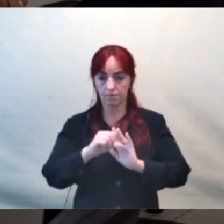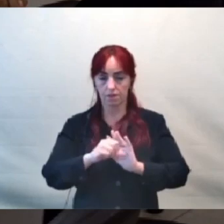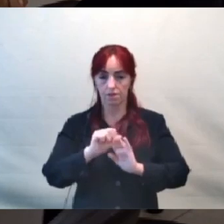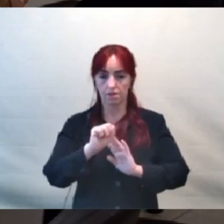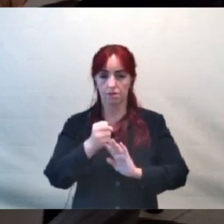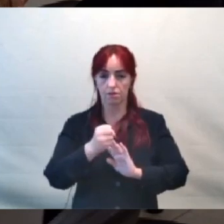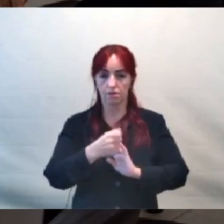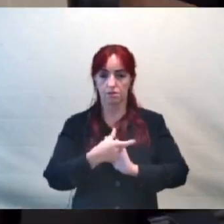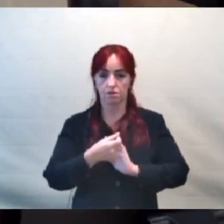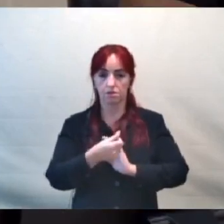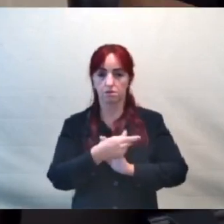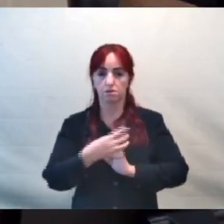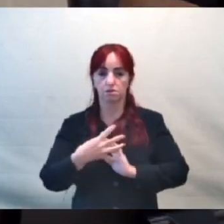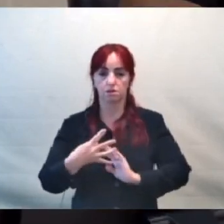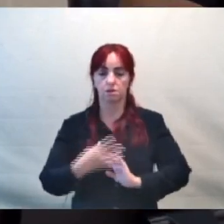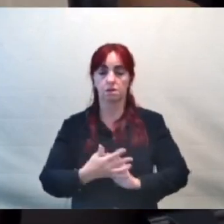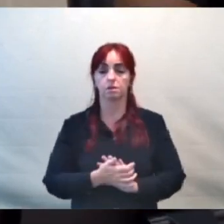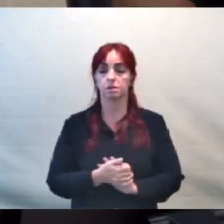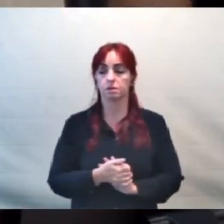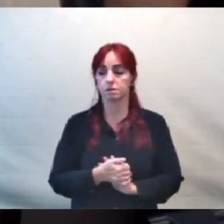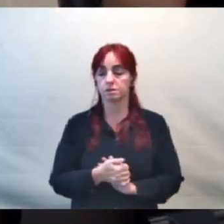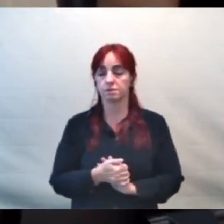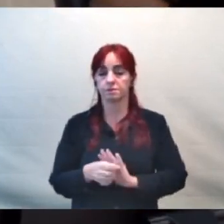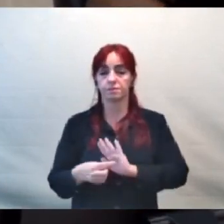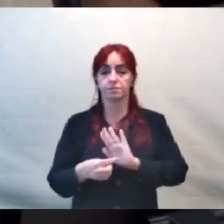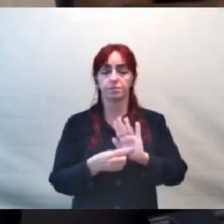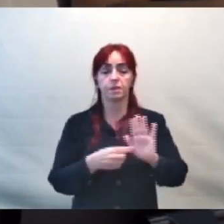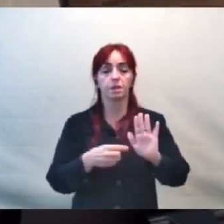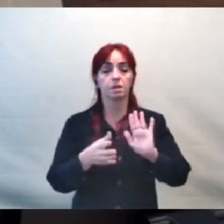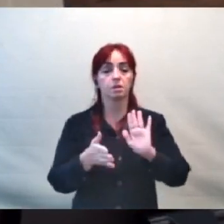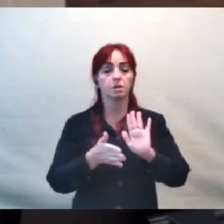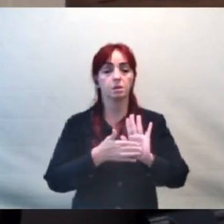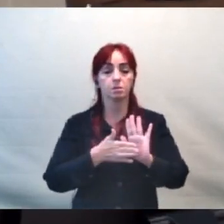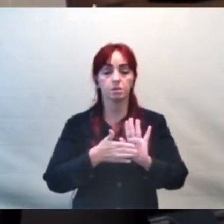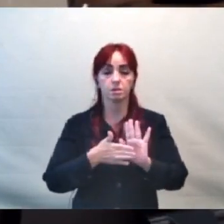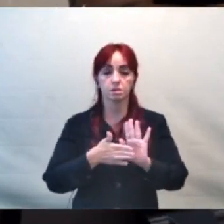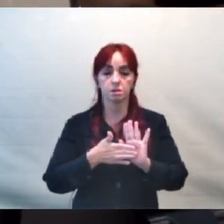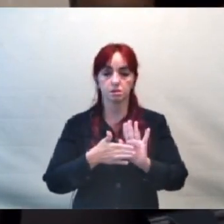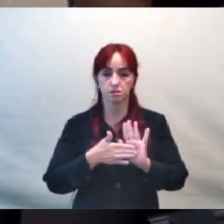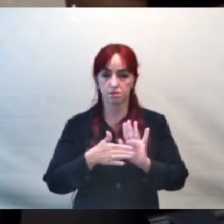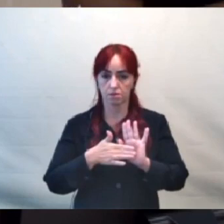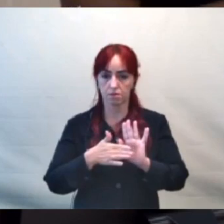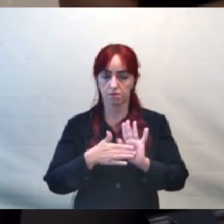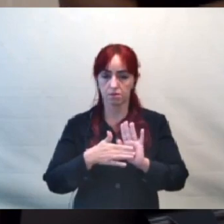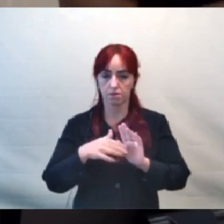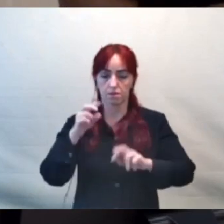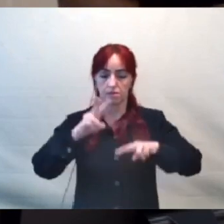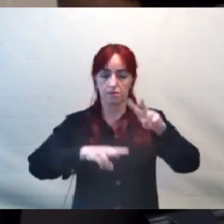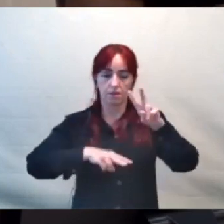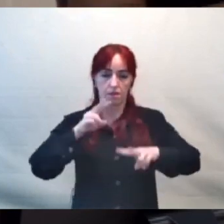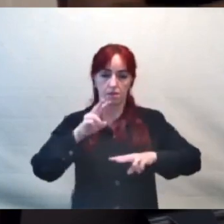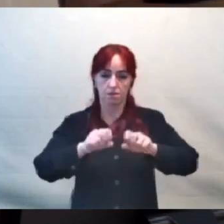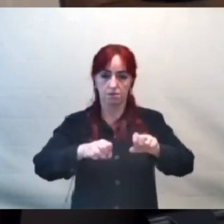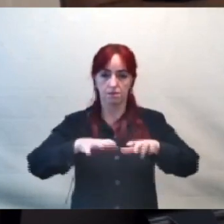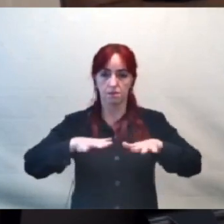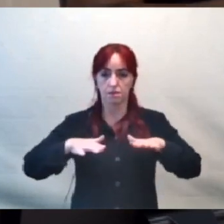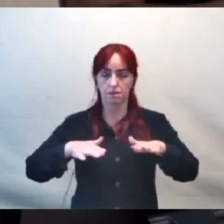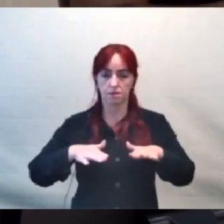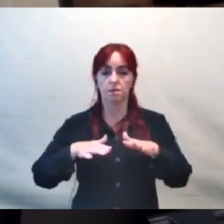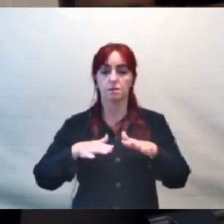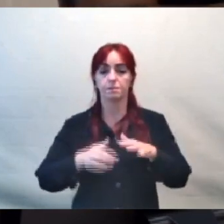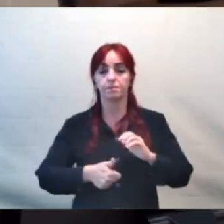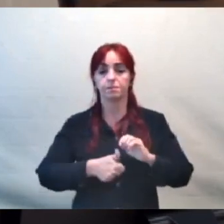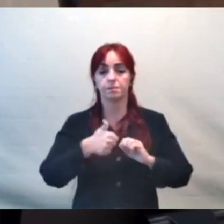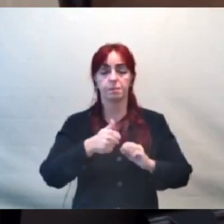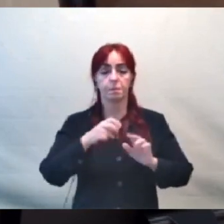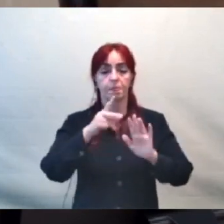198/2024. Parecer sobre as preposições, sujeitas à apreciação do plenário. É o primeiro projeto de